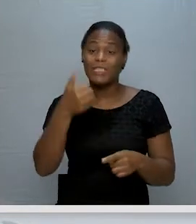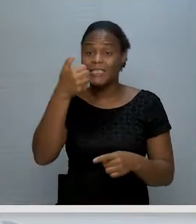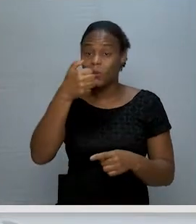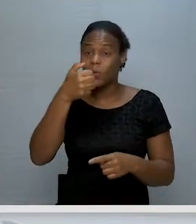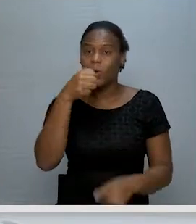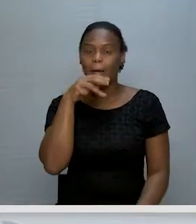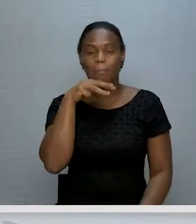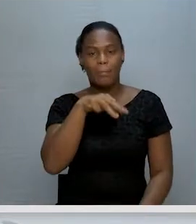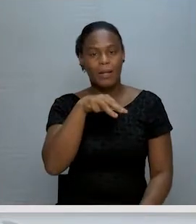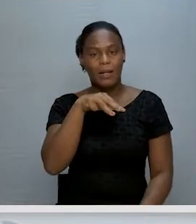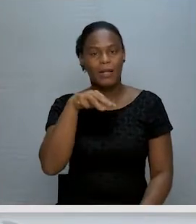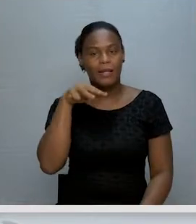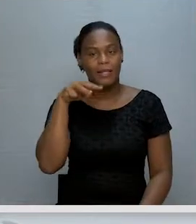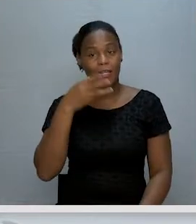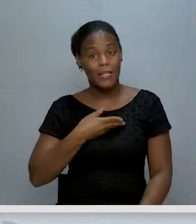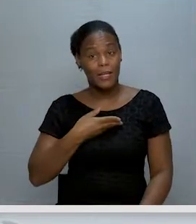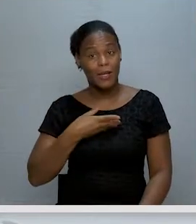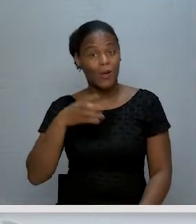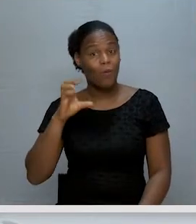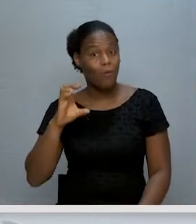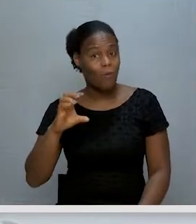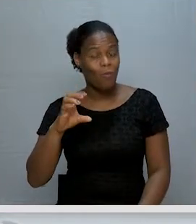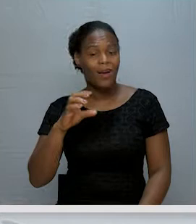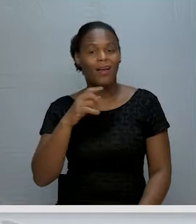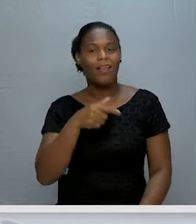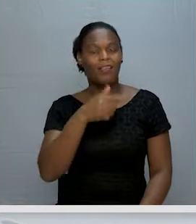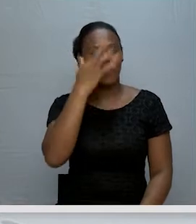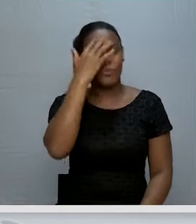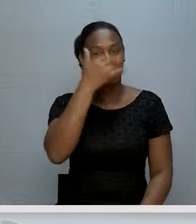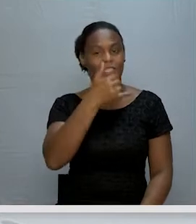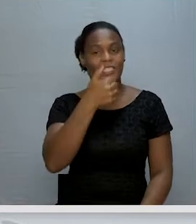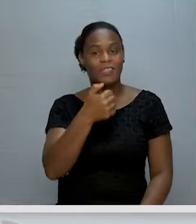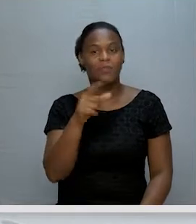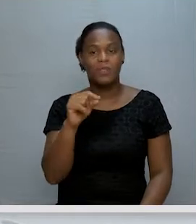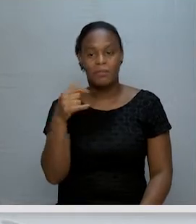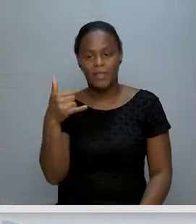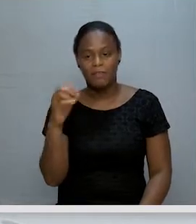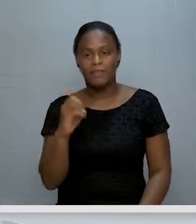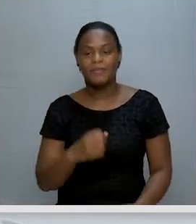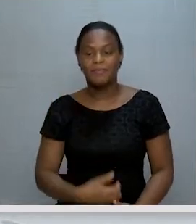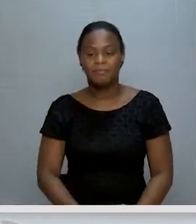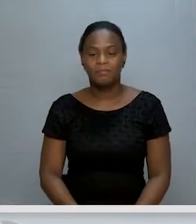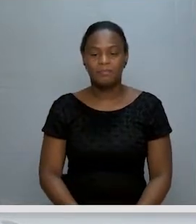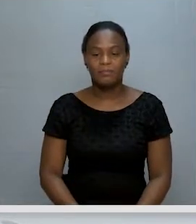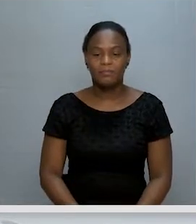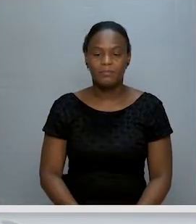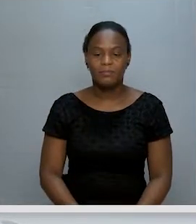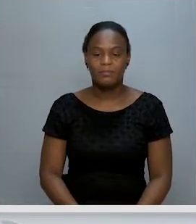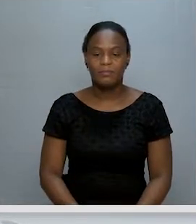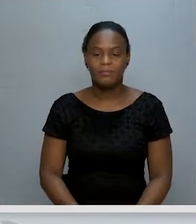o máximo divisor comum entre 25 e 20.